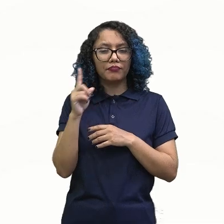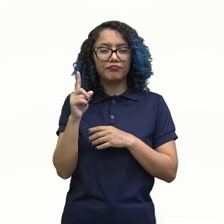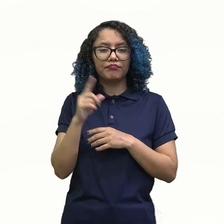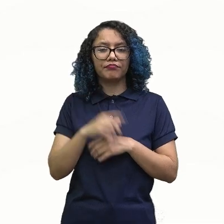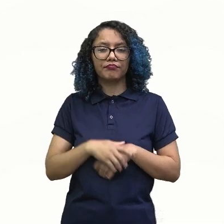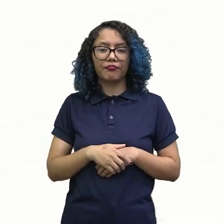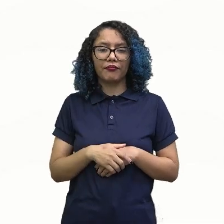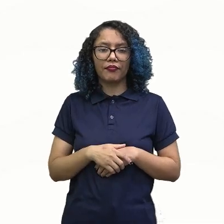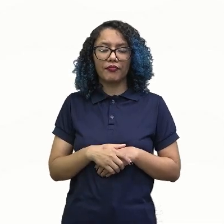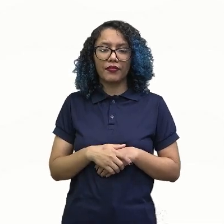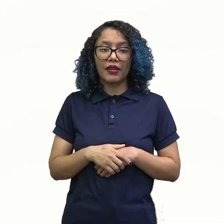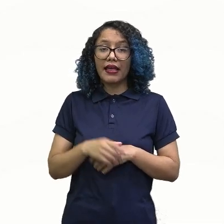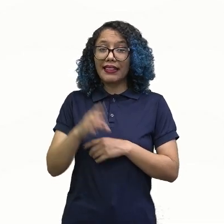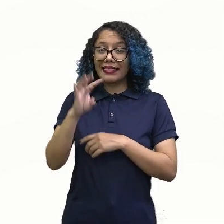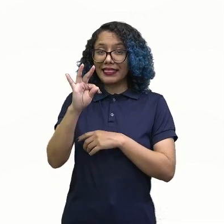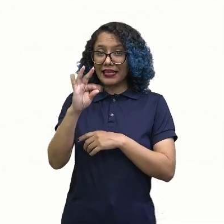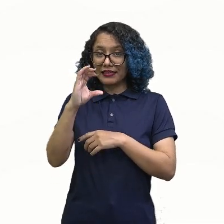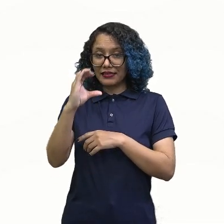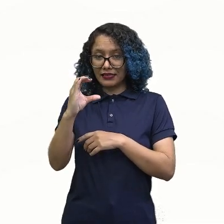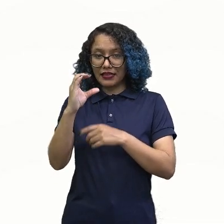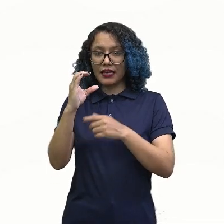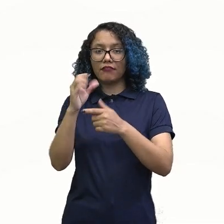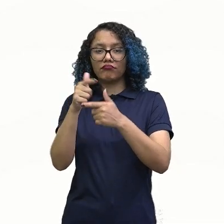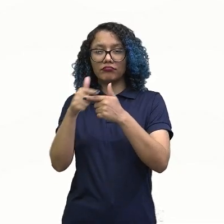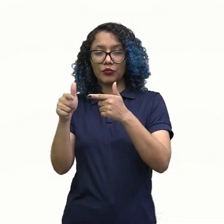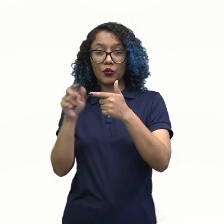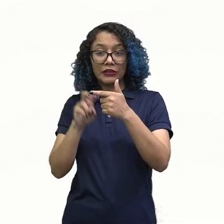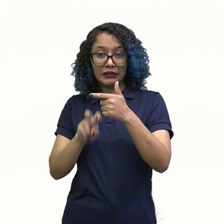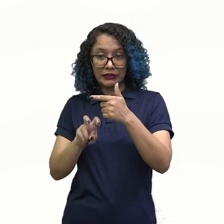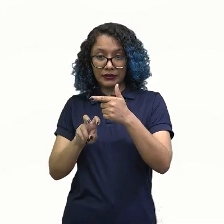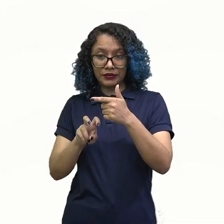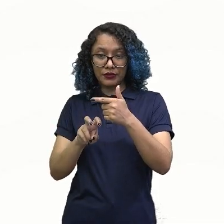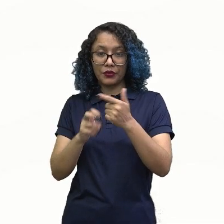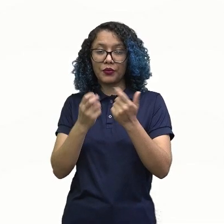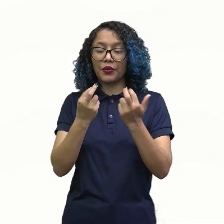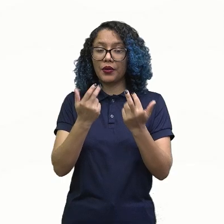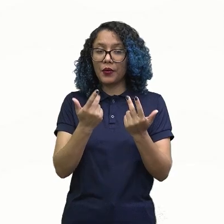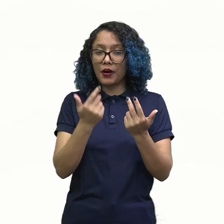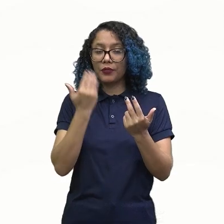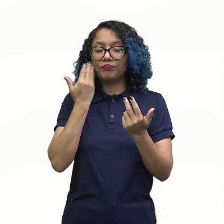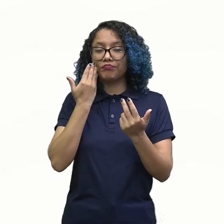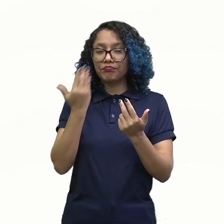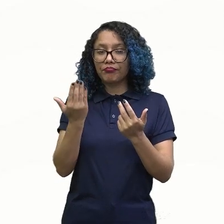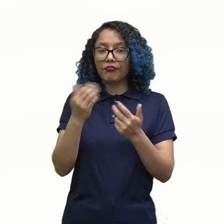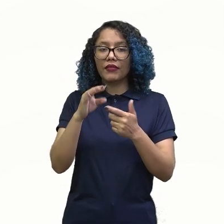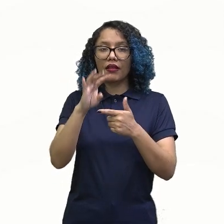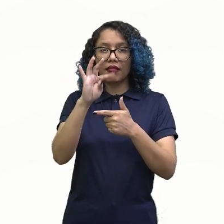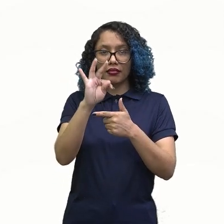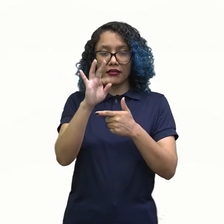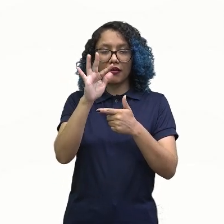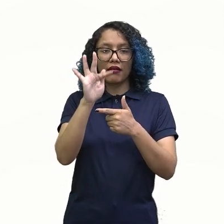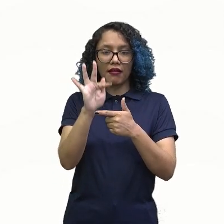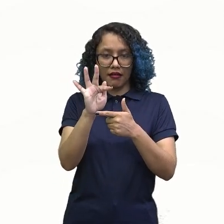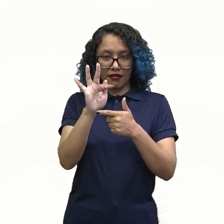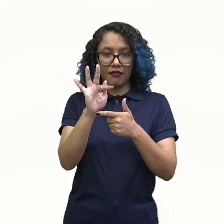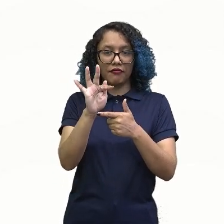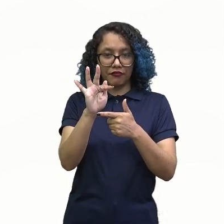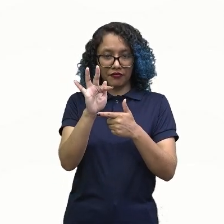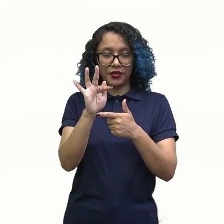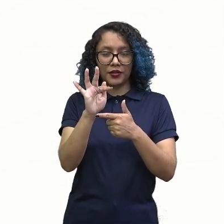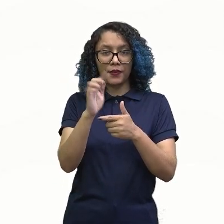na escala Celsius está para 5, assim como a temperatura na